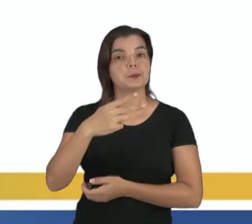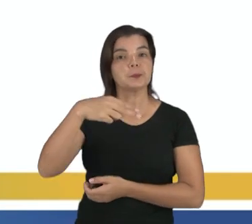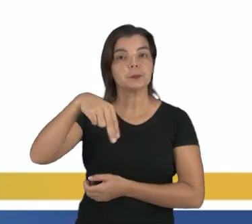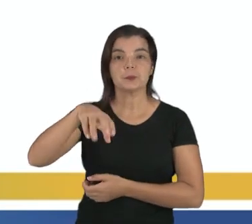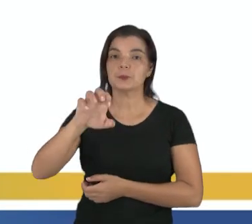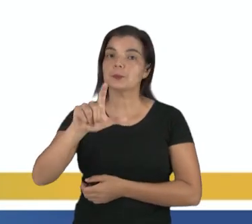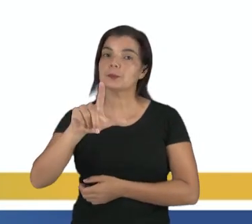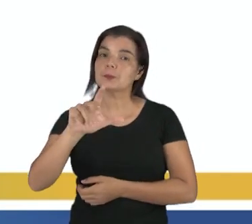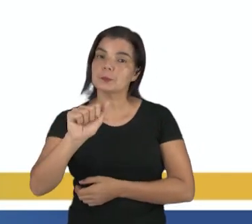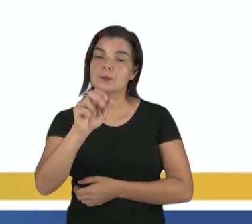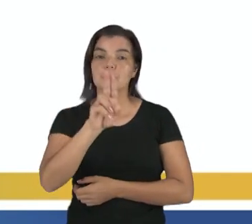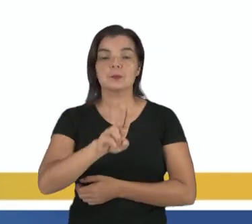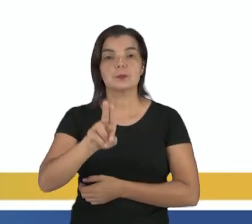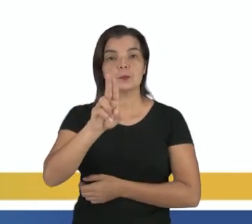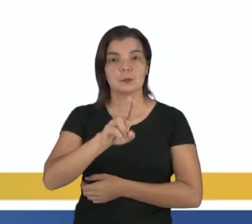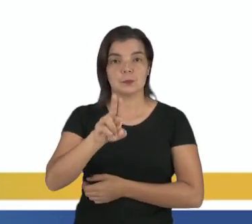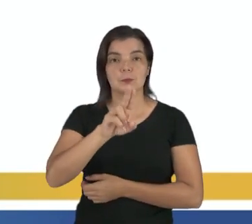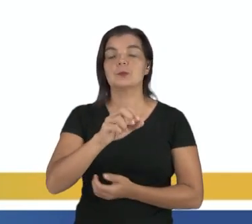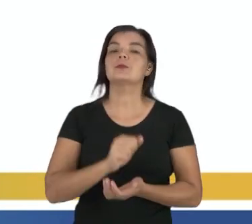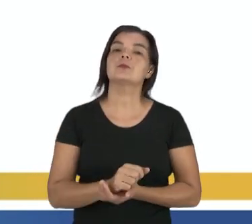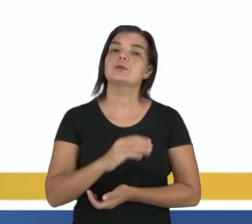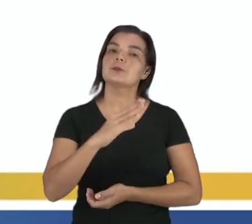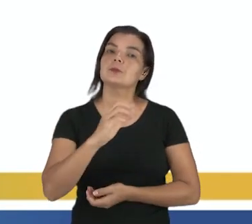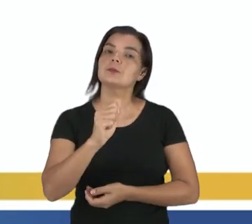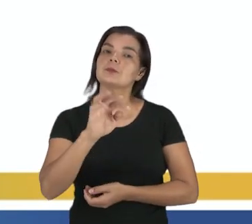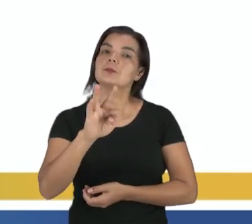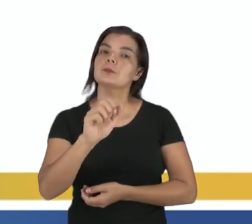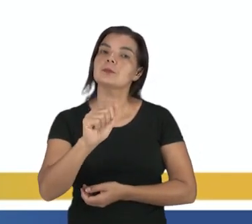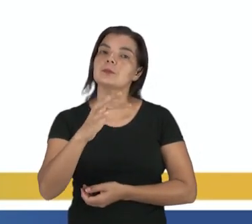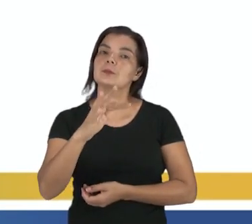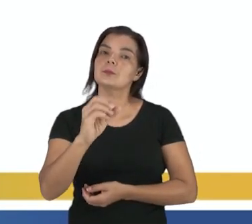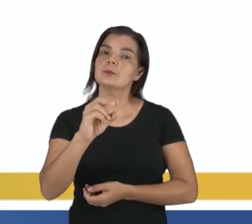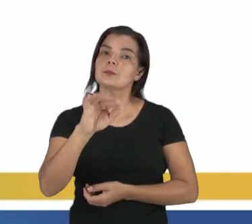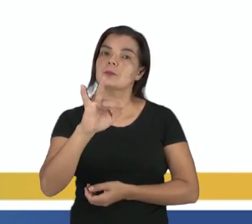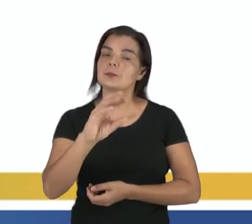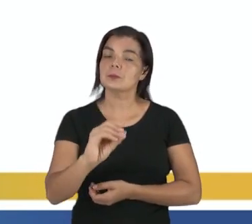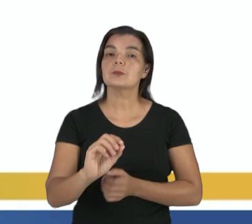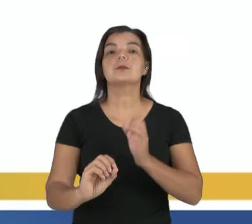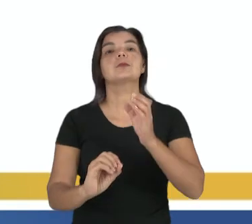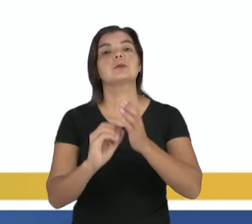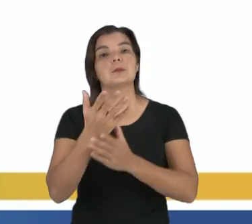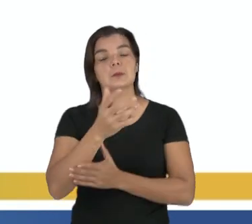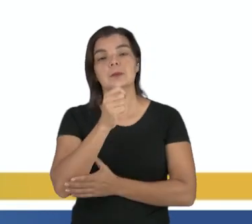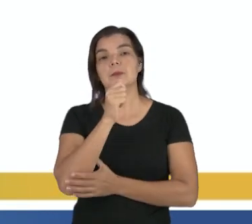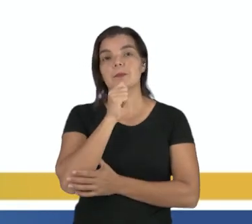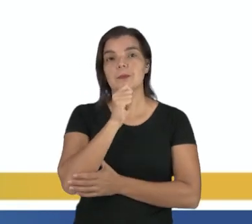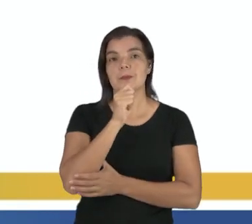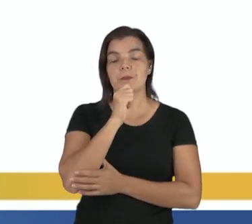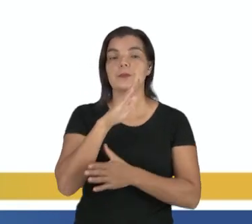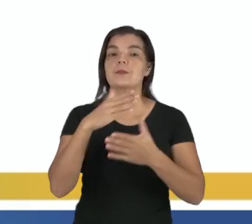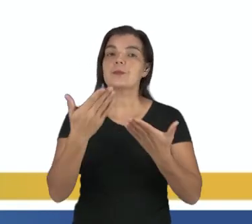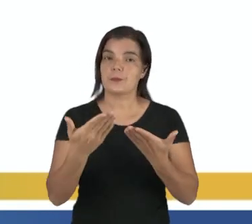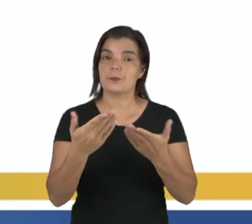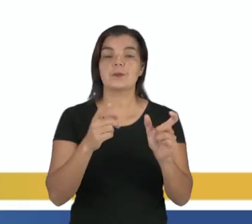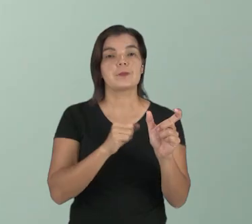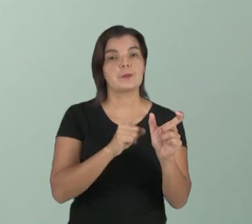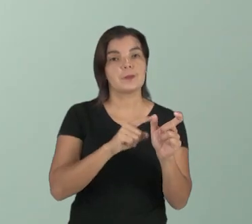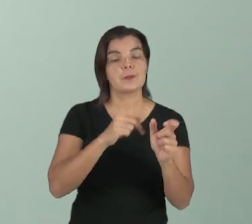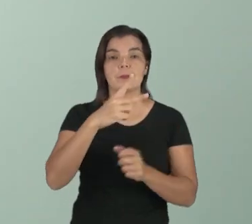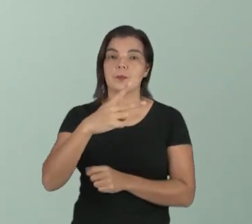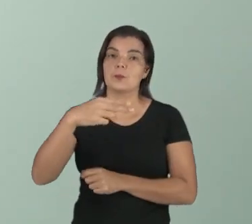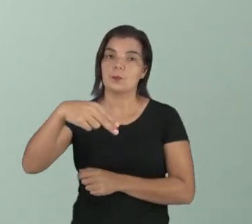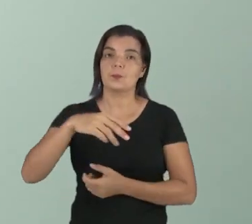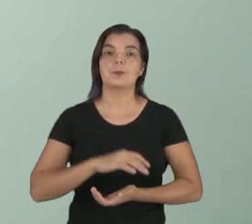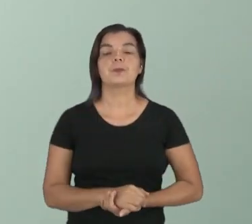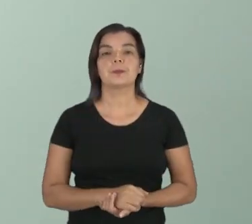ela está sendo usado como elemento catafórico, porque ainda vai citar a qual termo se refere esse